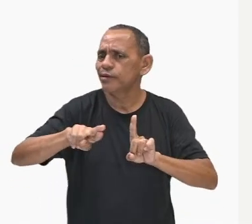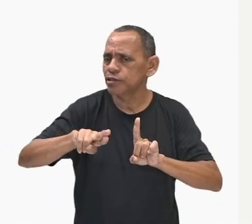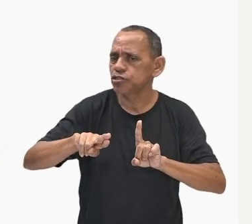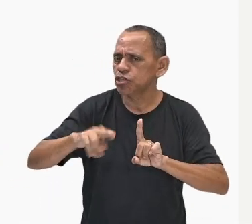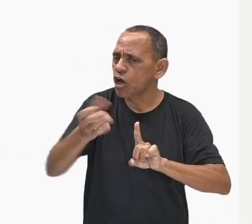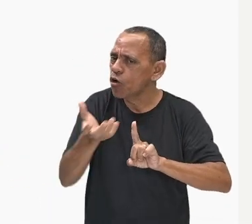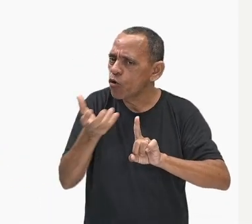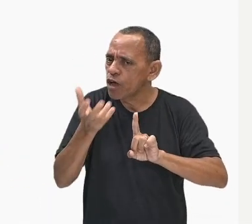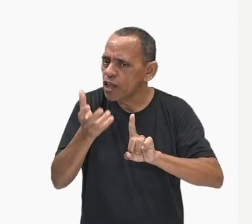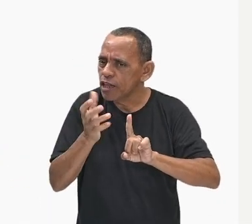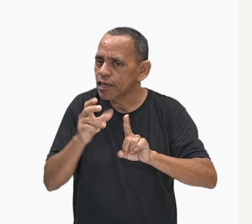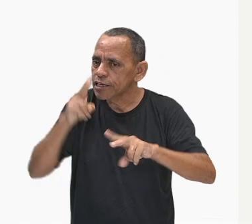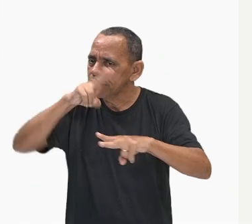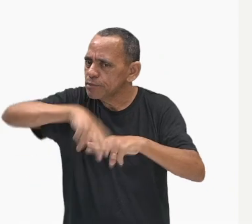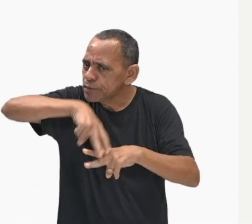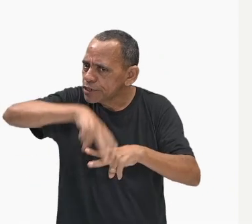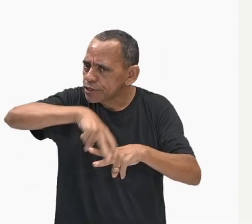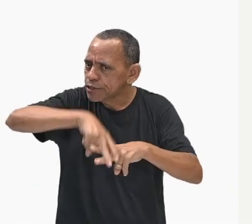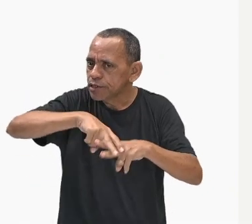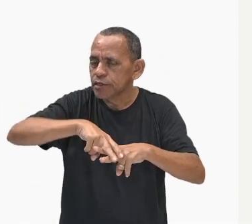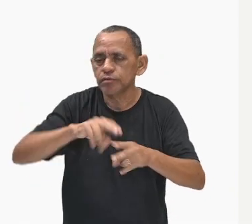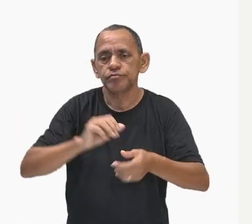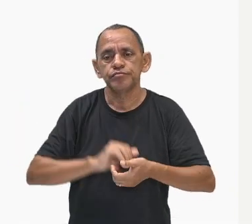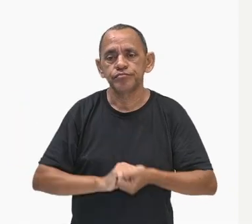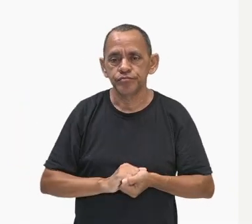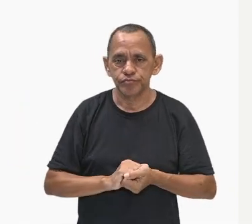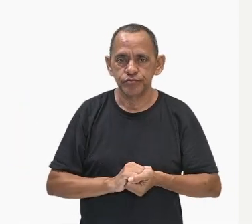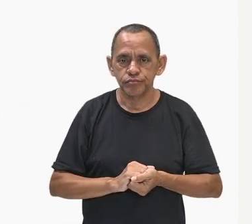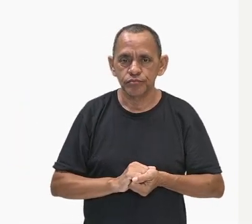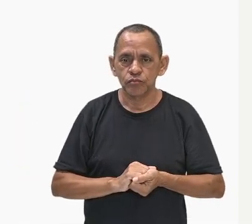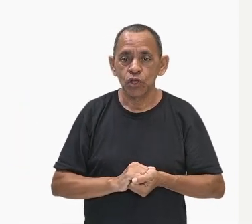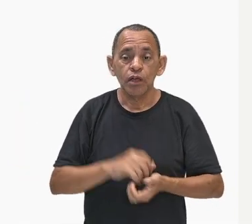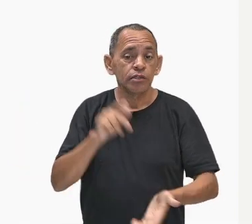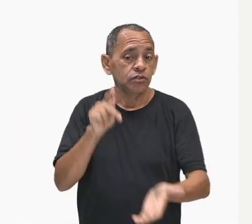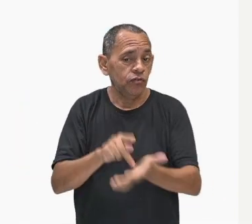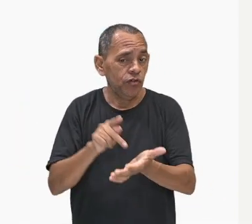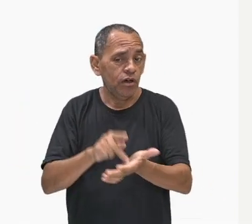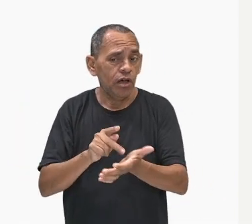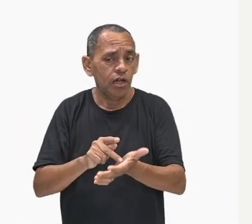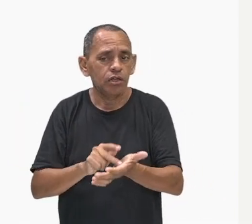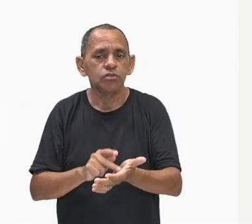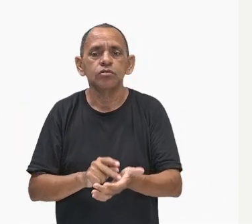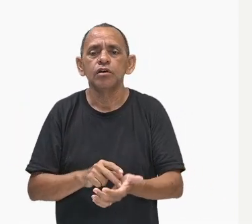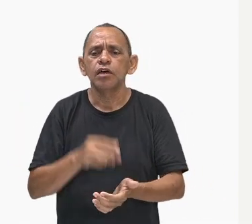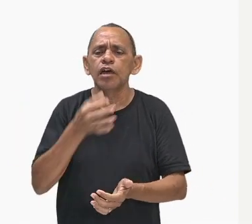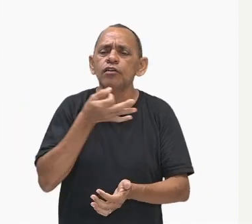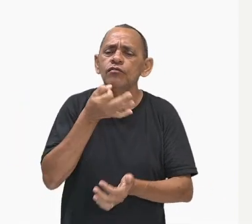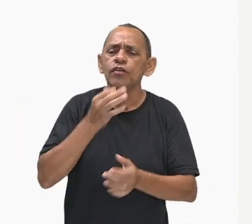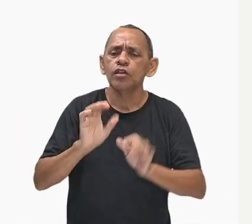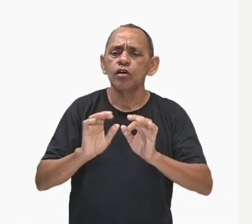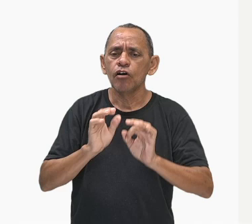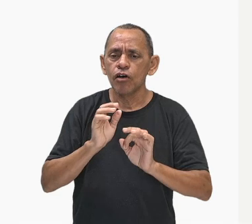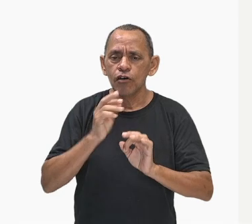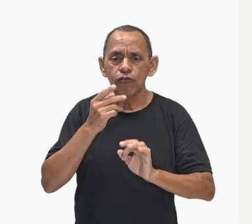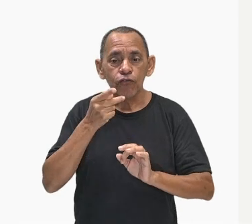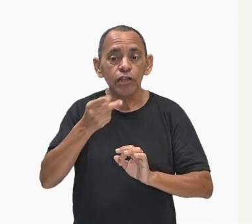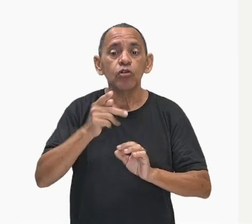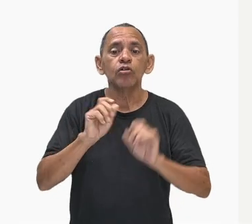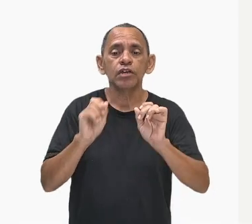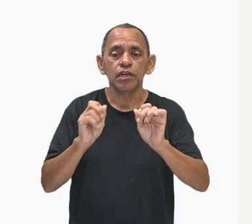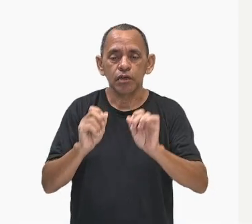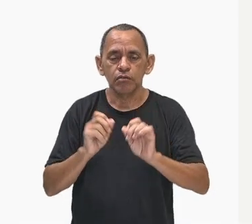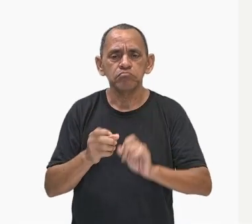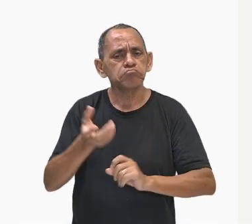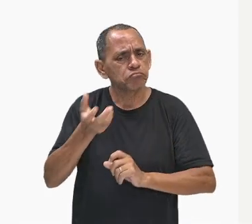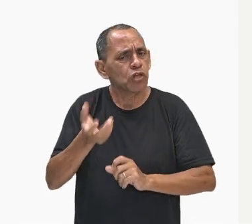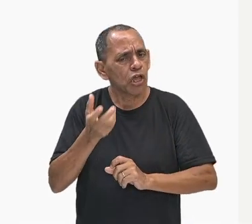parlamento. Não vou dissolver o parlamento e vou meio que obedecer o que vocês estão propondo, porque eu quero retornar ao poder.